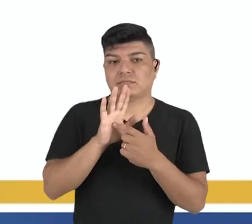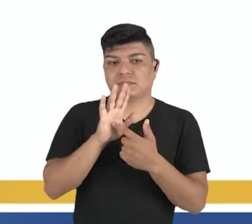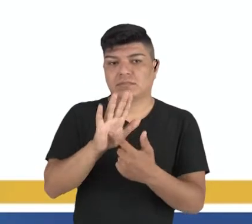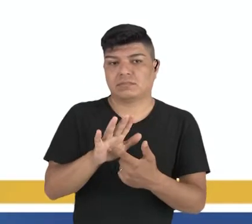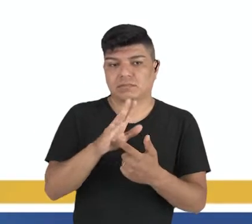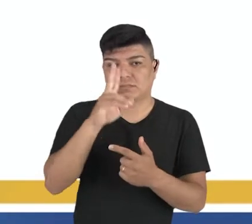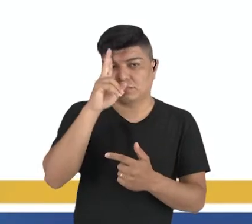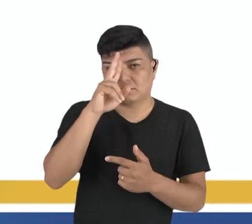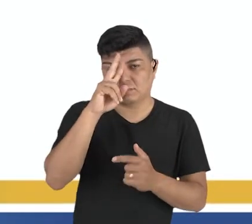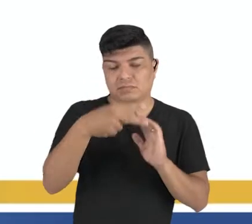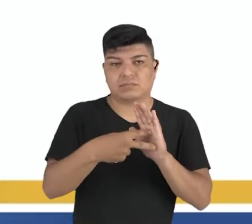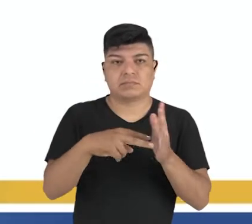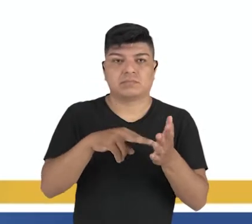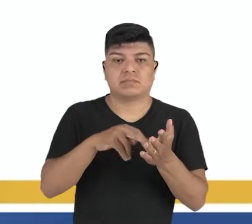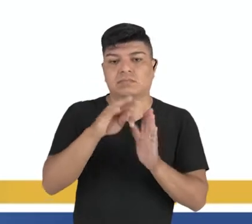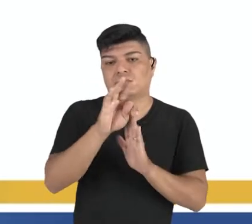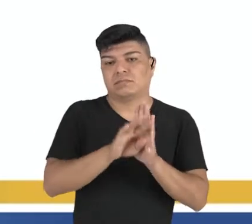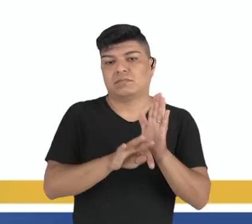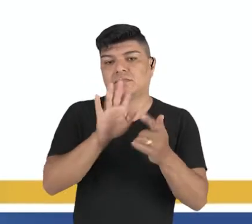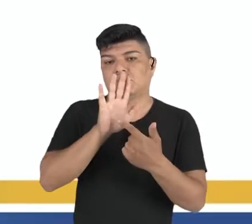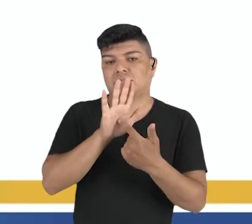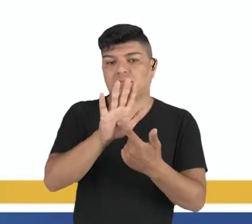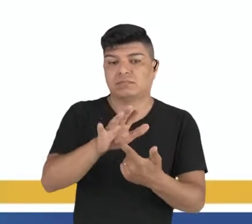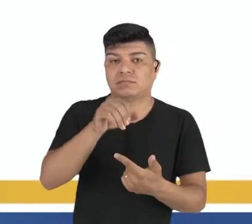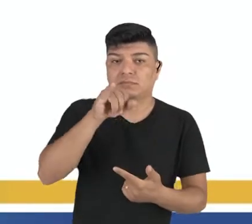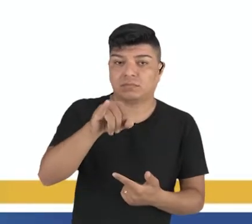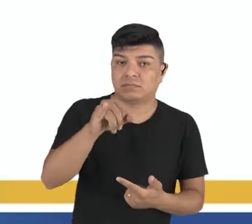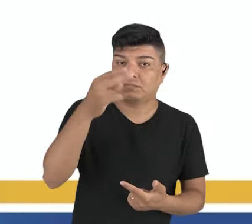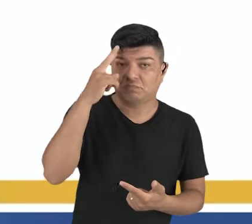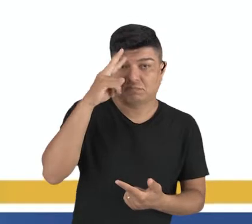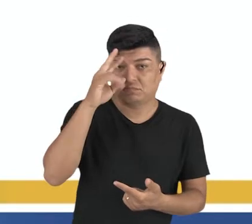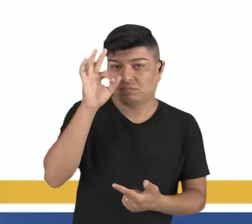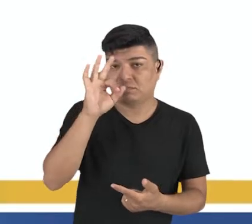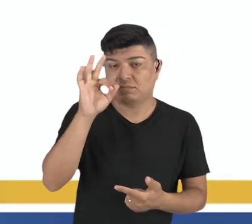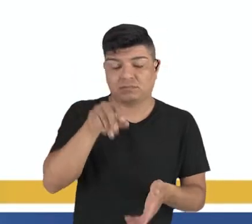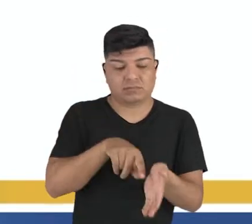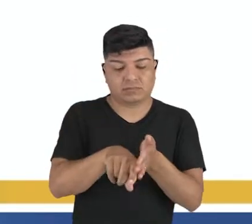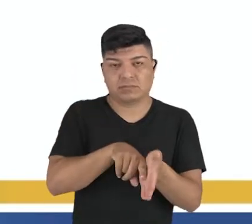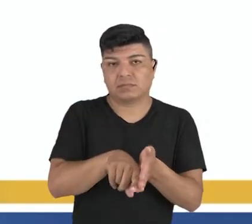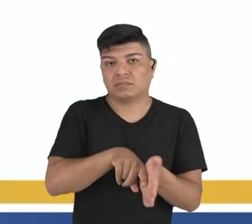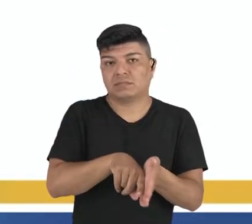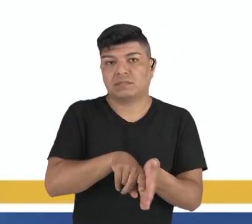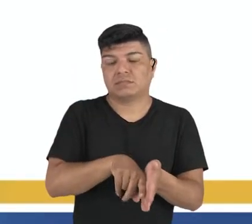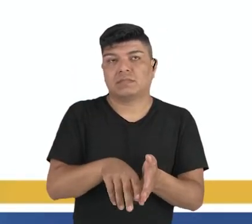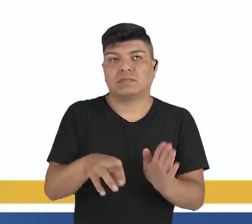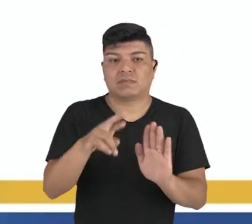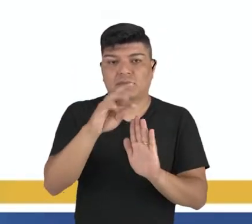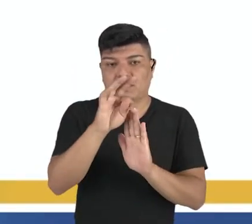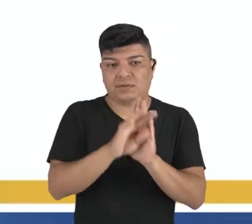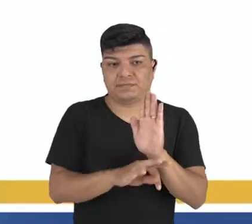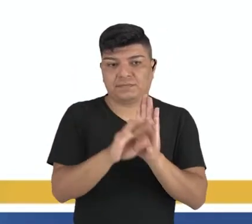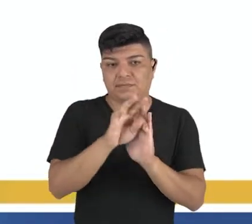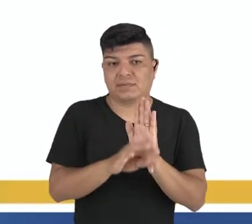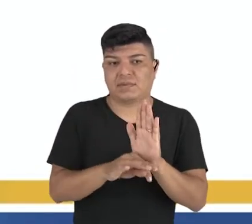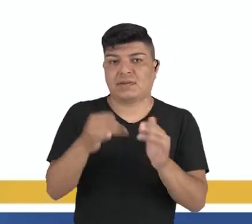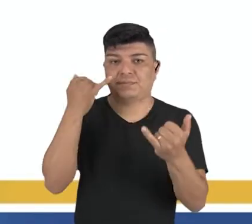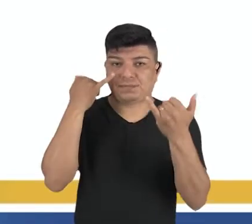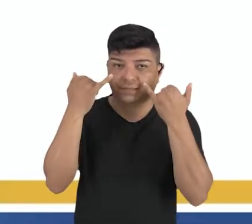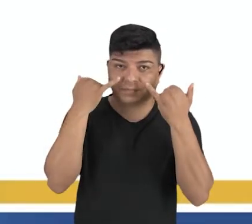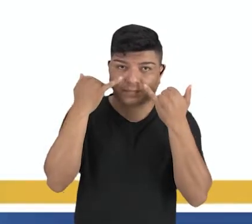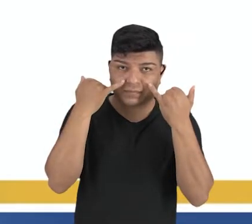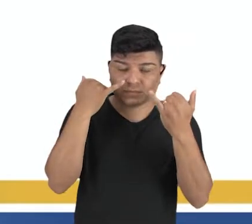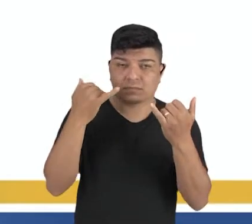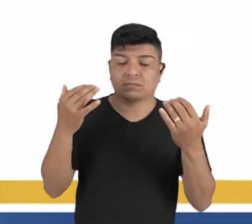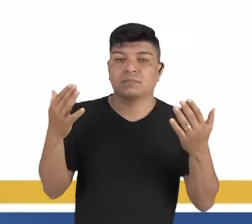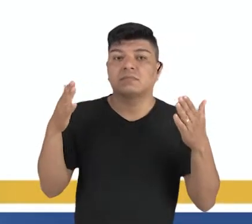Vocês lembram o que são os textos expositivos? Se vocês não lembram, vamos aqui revisar. São aqueles que expõem informações sobre